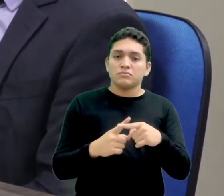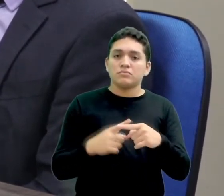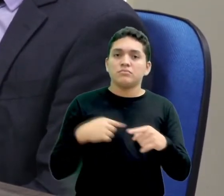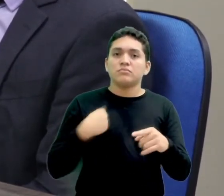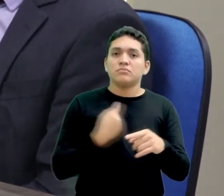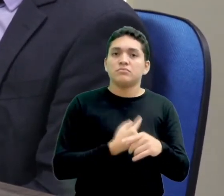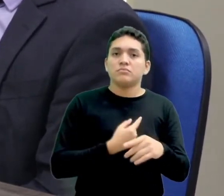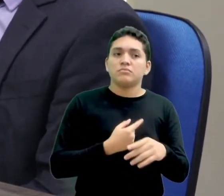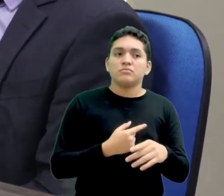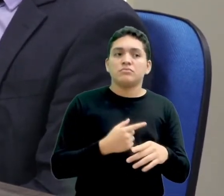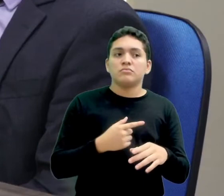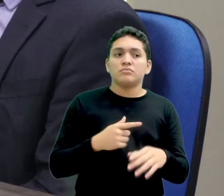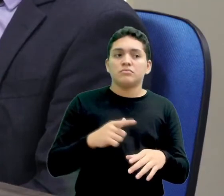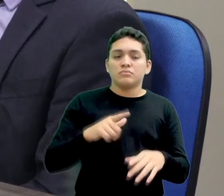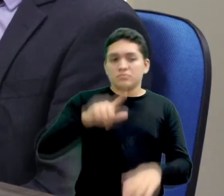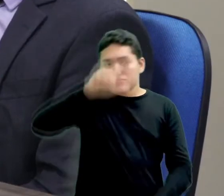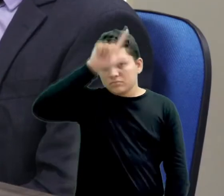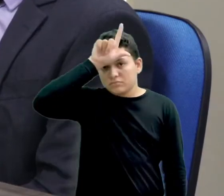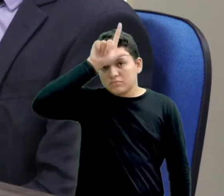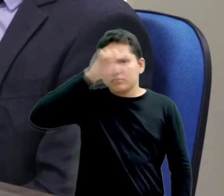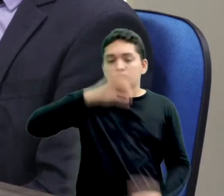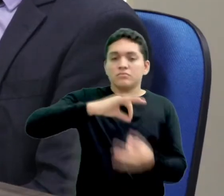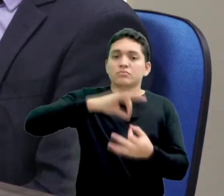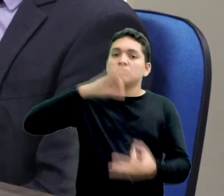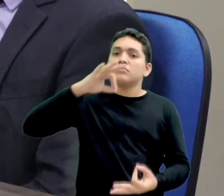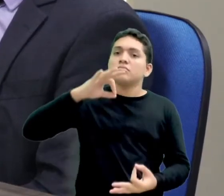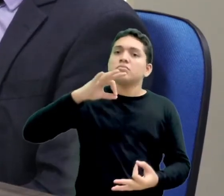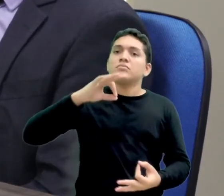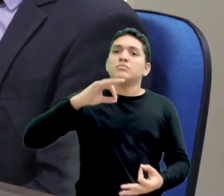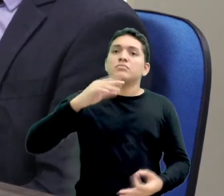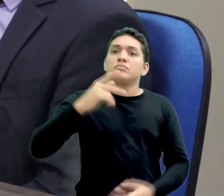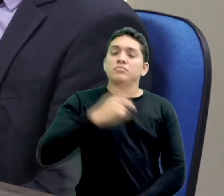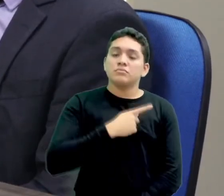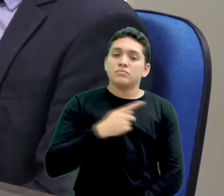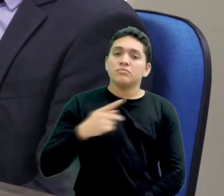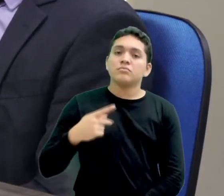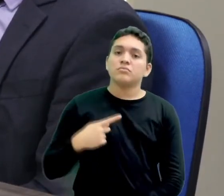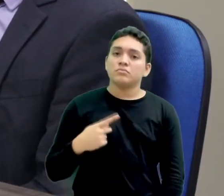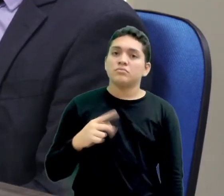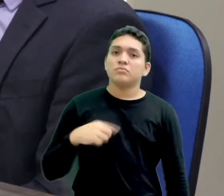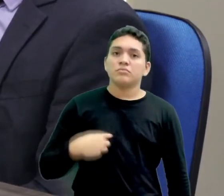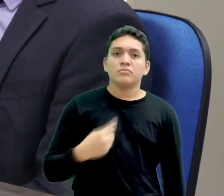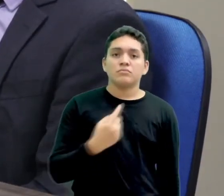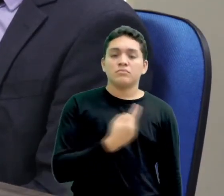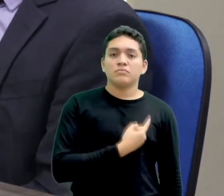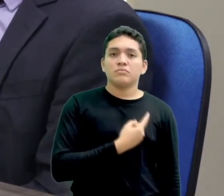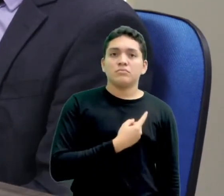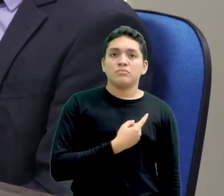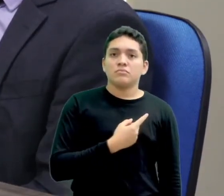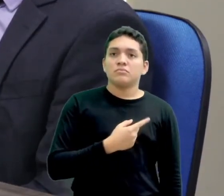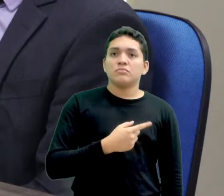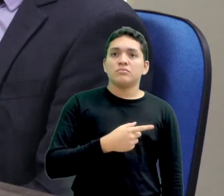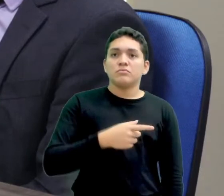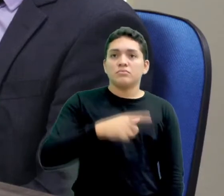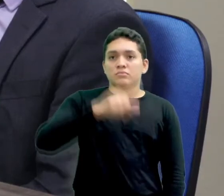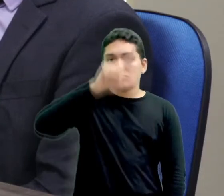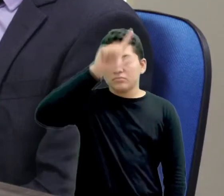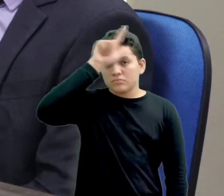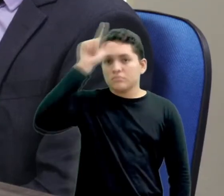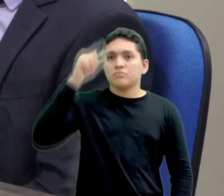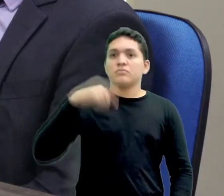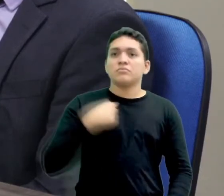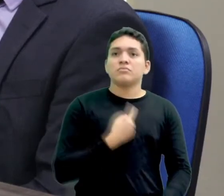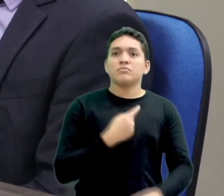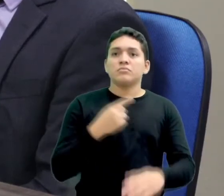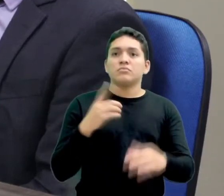nossos líderes espirituais, né? Nós temos os nossos pastores, que são os nossos guias, né? Aqui na nossa Igreja